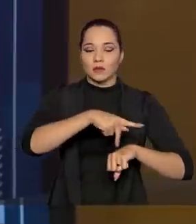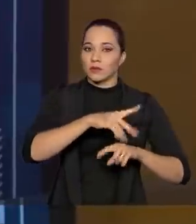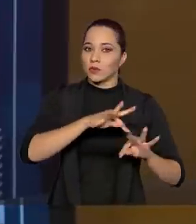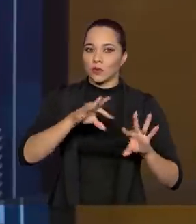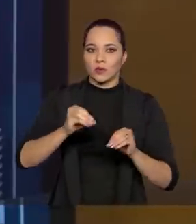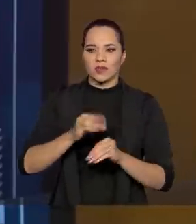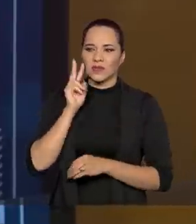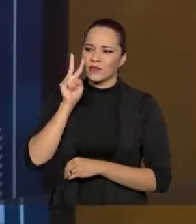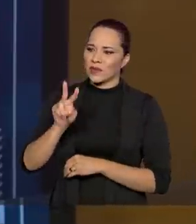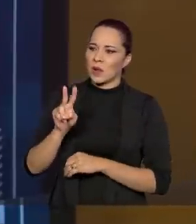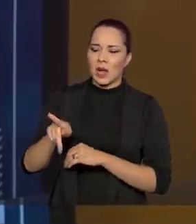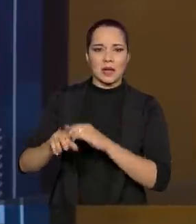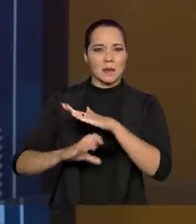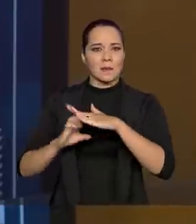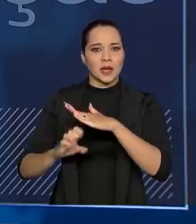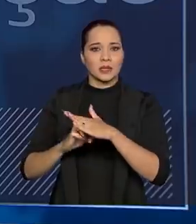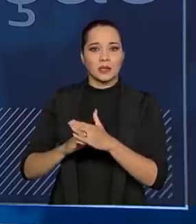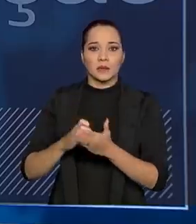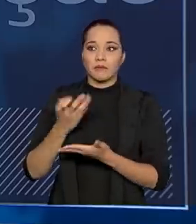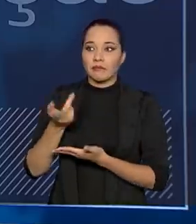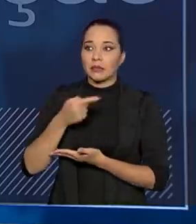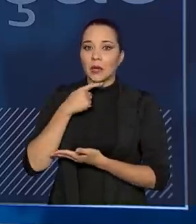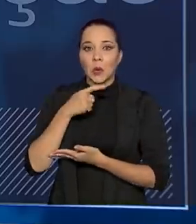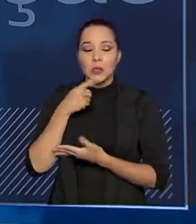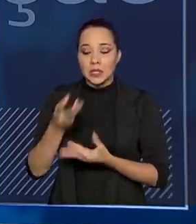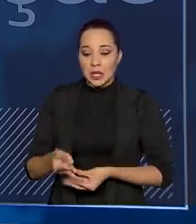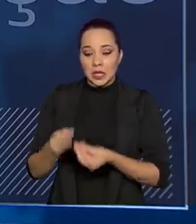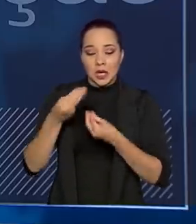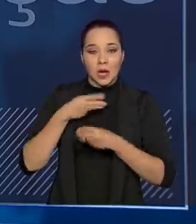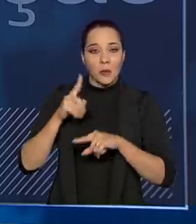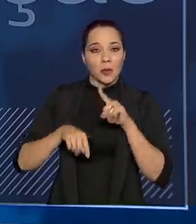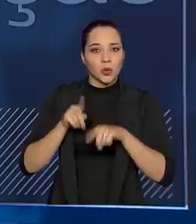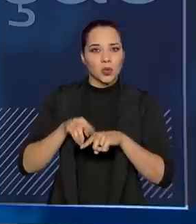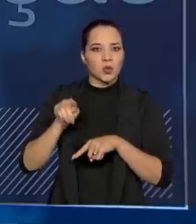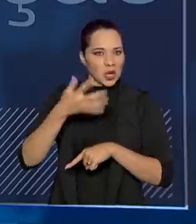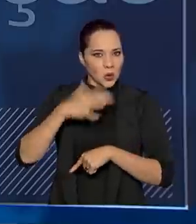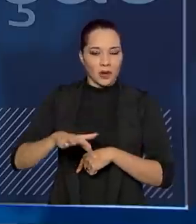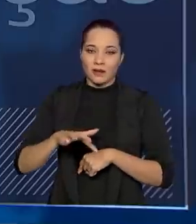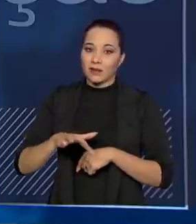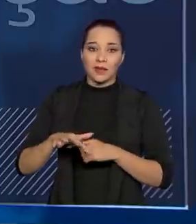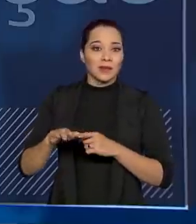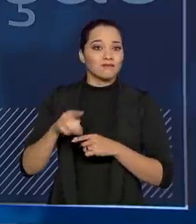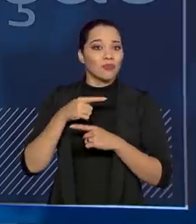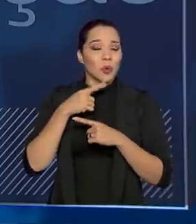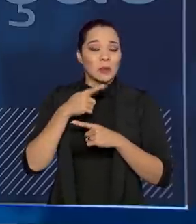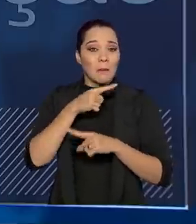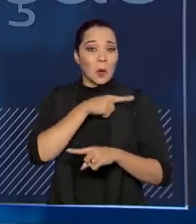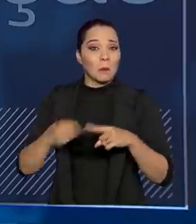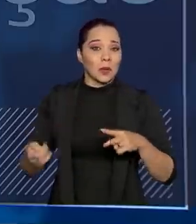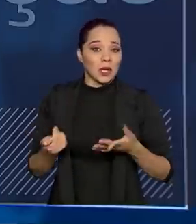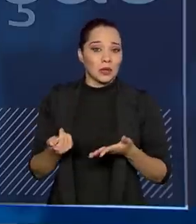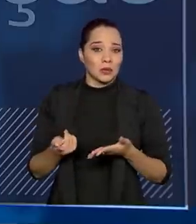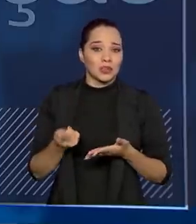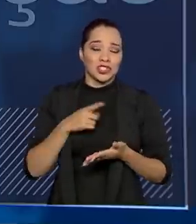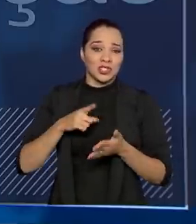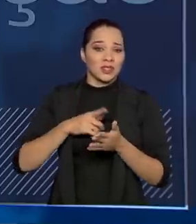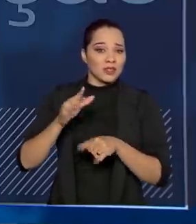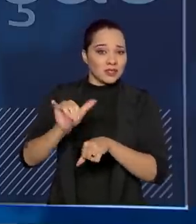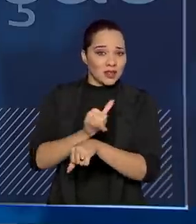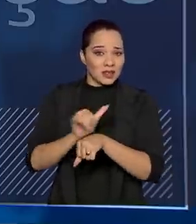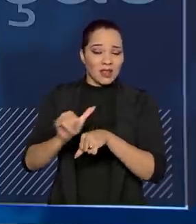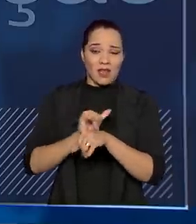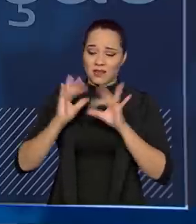vimos fornecedores que não estavam prestando o serviço, mas não porque eles não queriam, porque eles foram proibidos, tinham medidas,